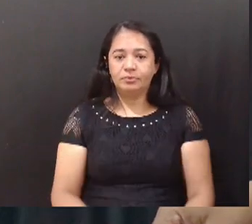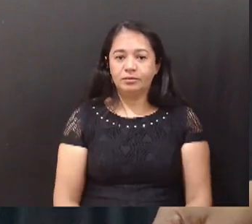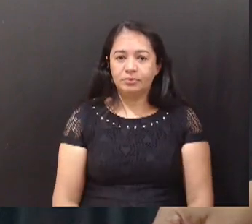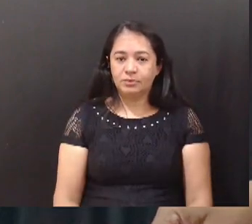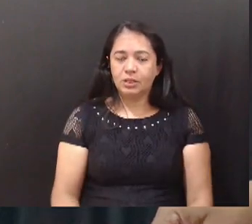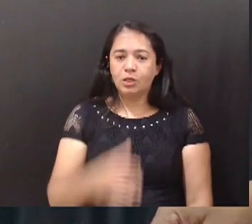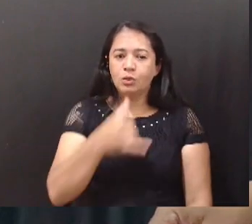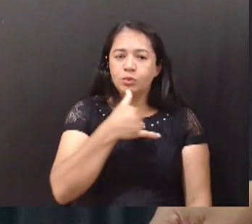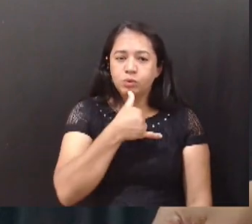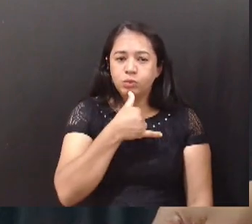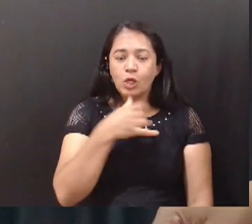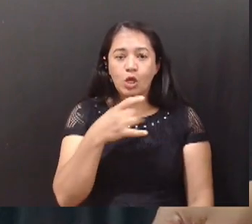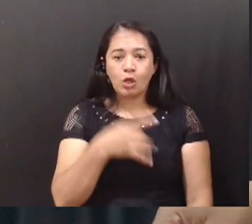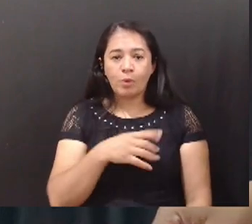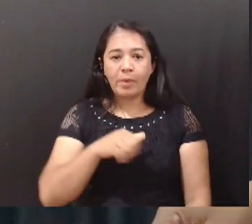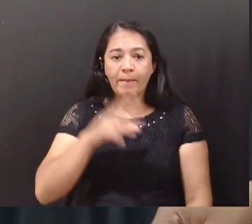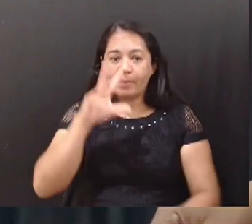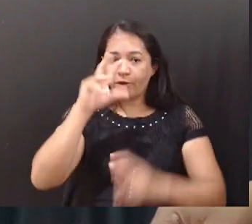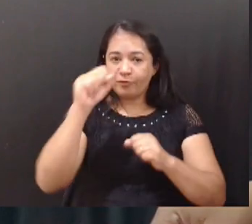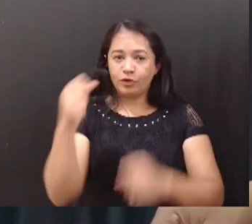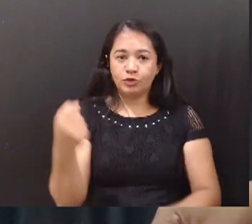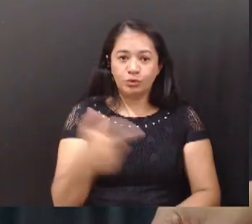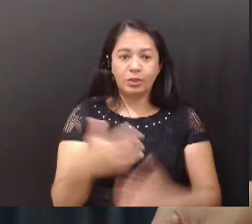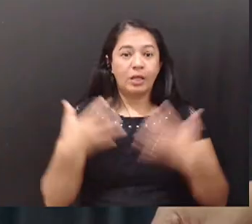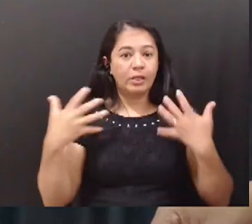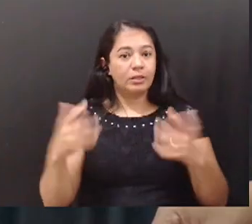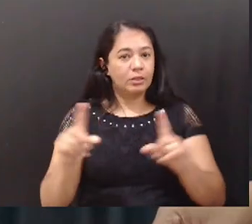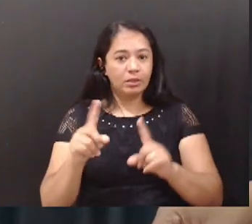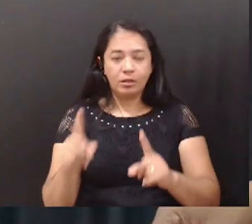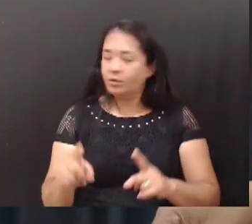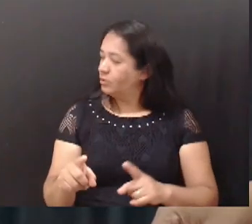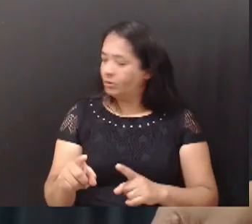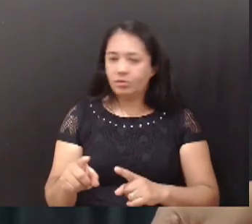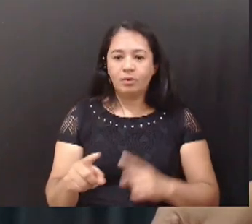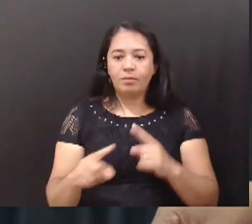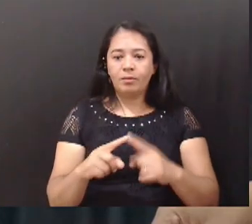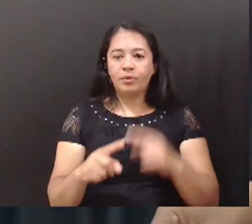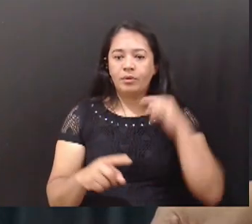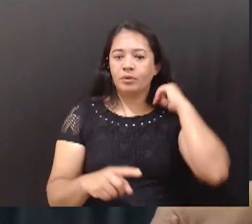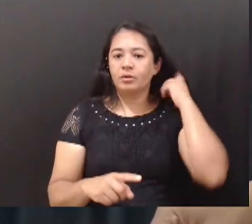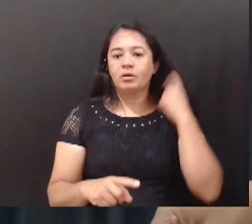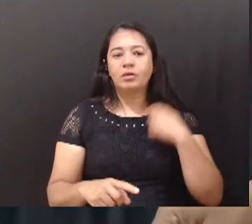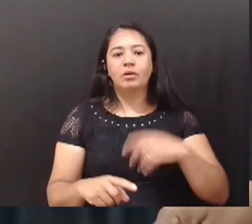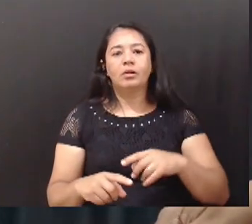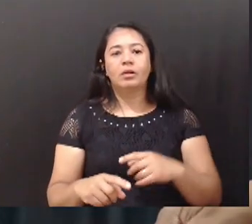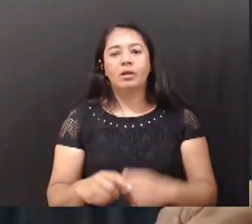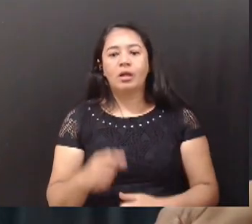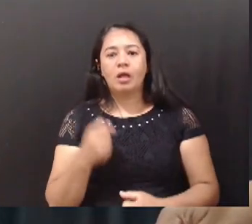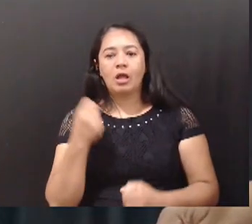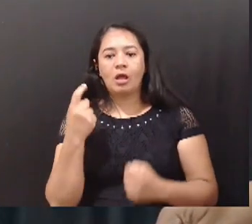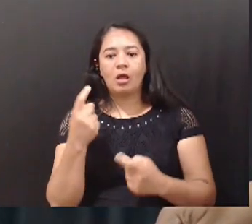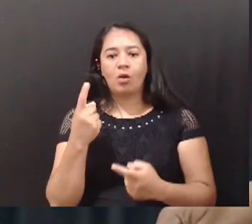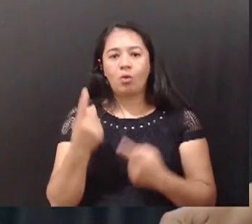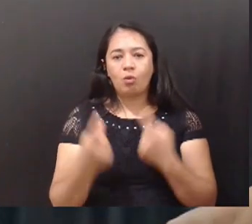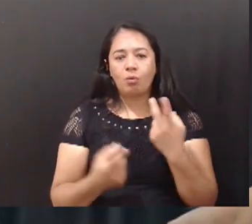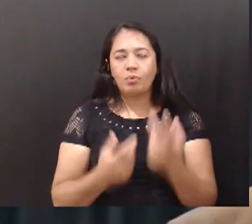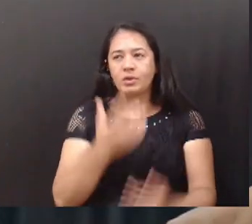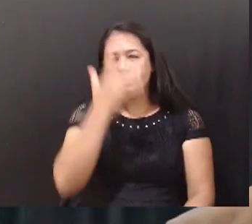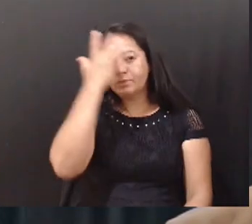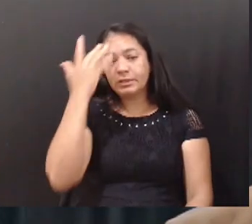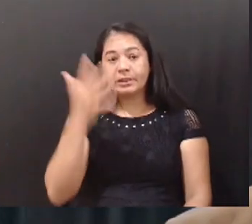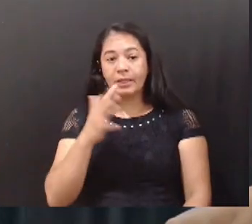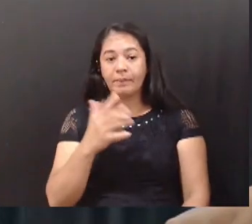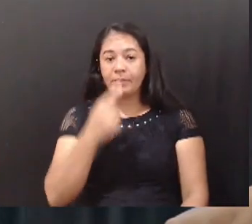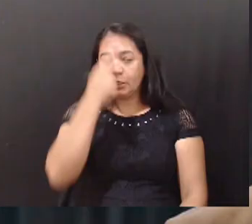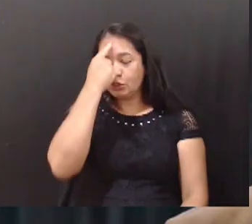são mais fortes do que a alegria. É porque, para algumas pessoas, e aí depende da personalidade, do temperamento,